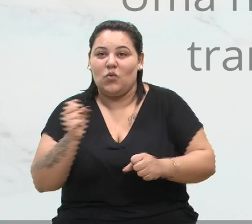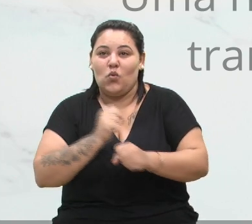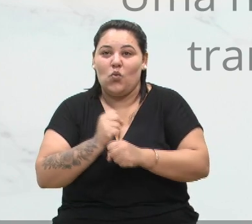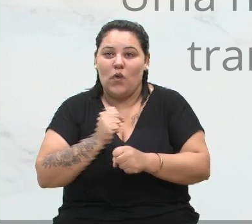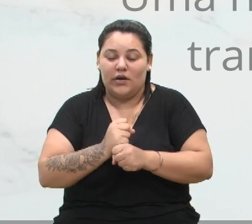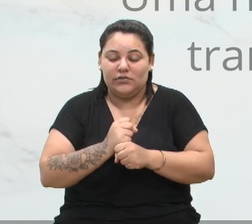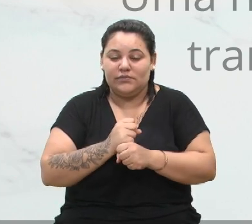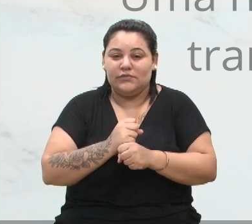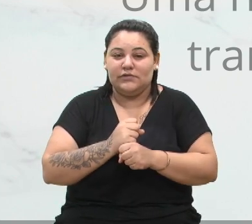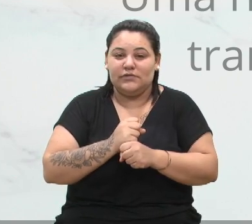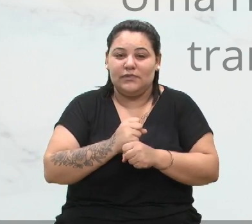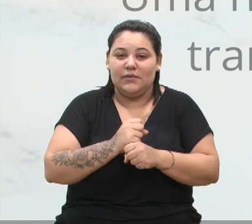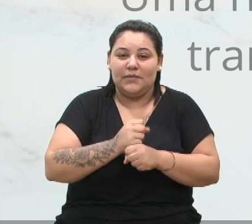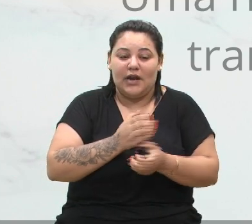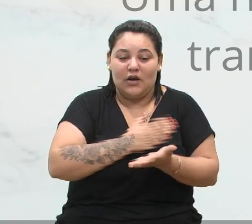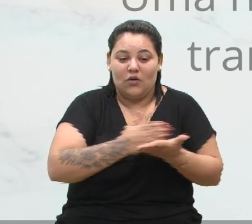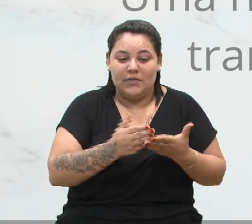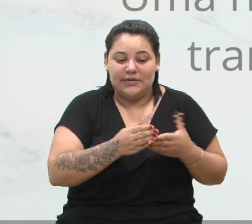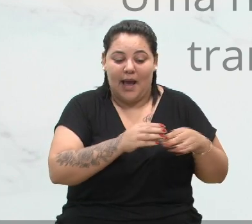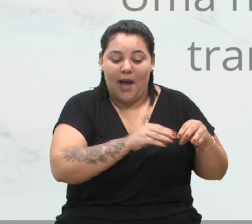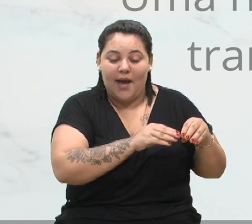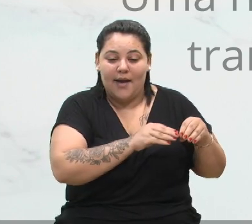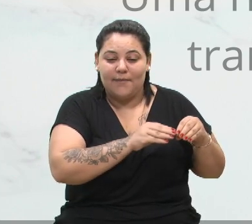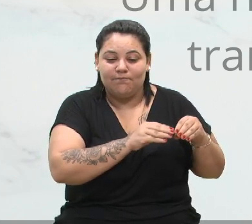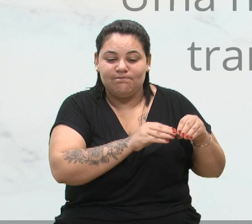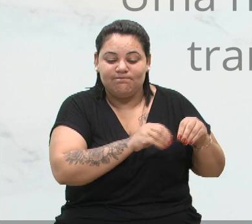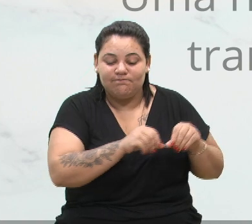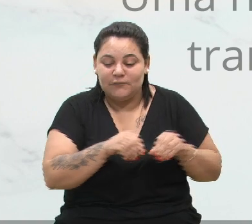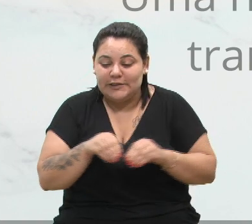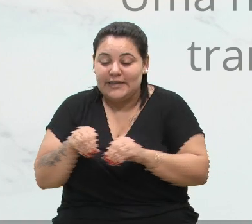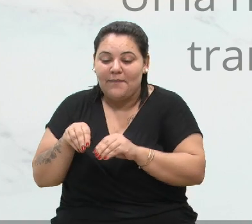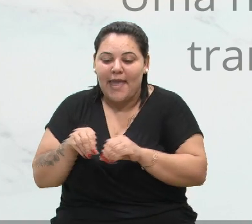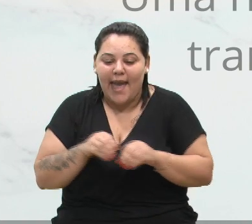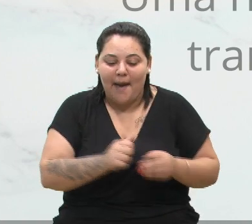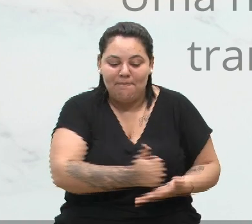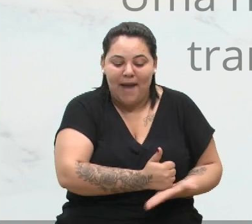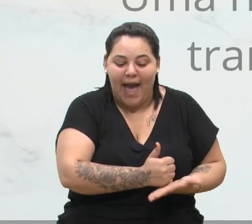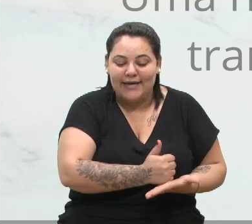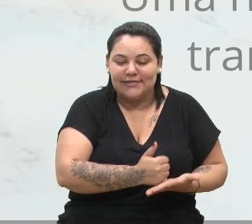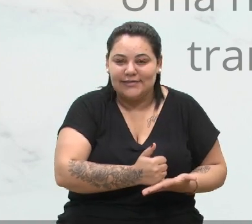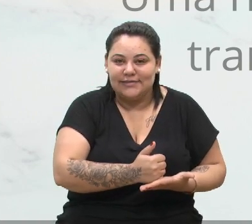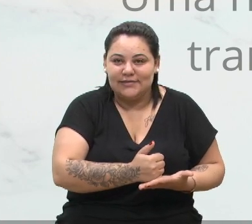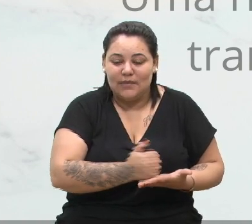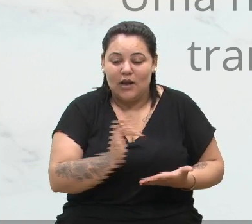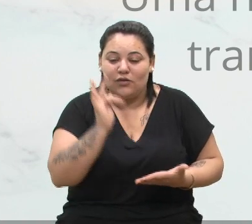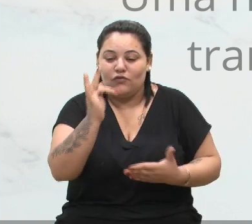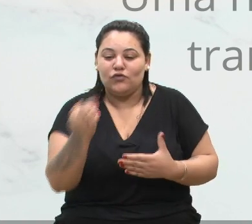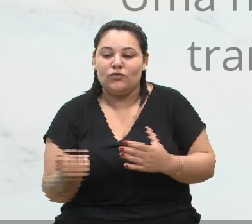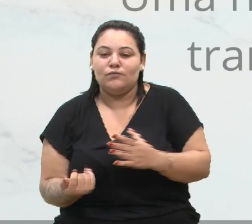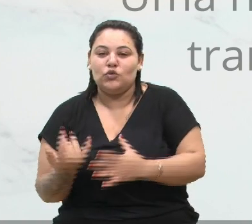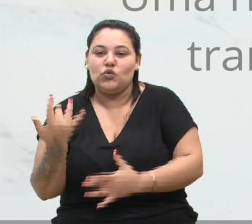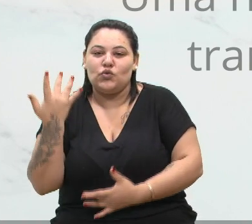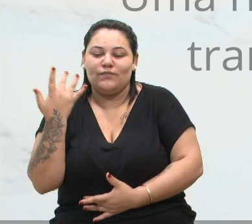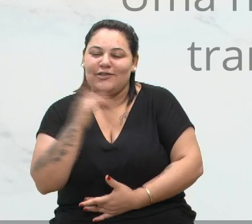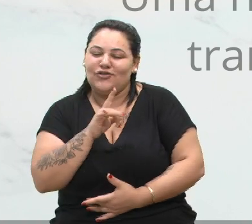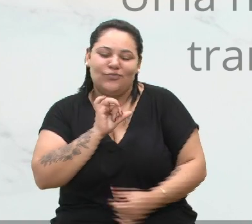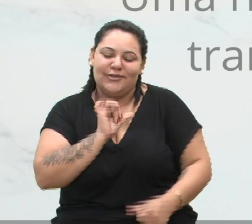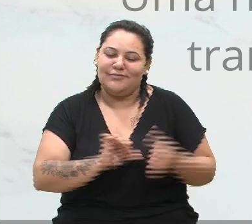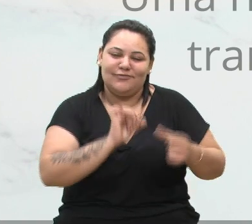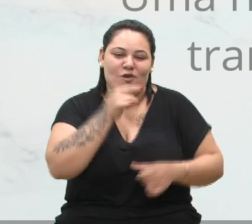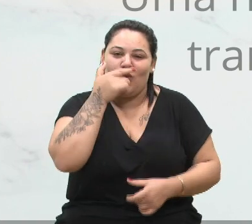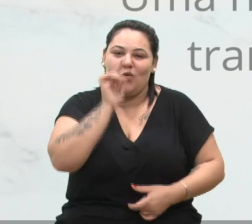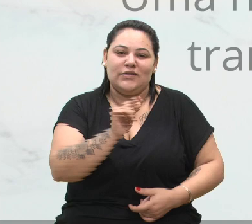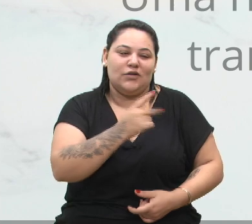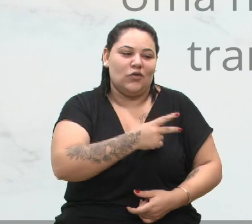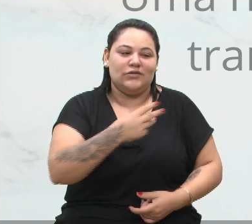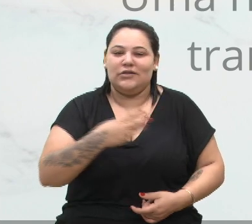para semear bases. Não se transforma um país num ano, num 2, num 3 anos, nem em